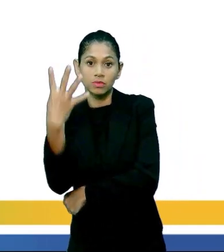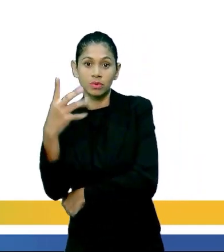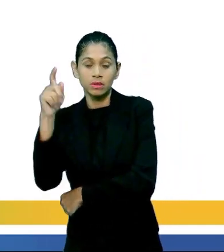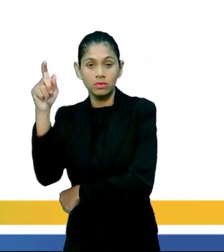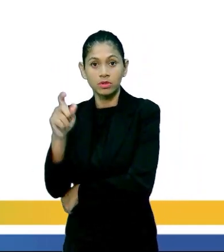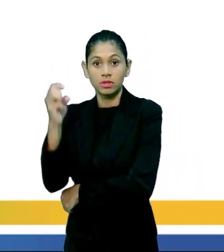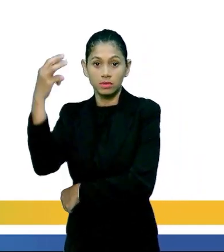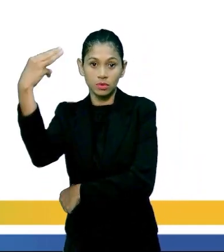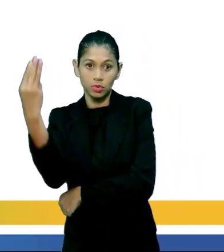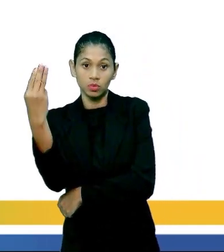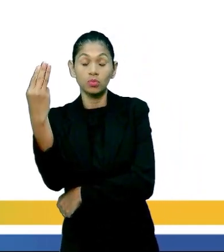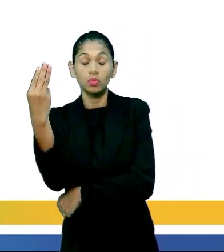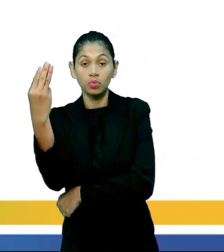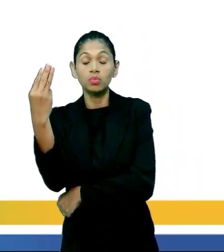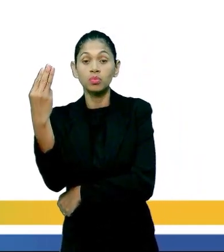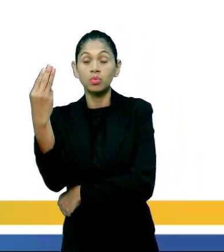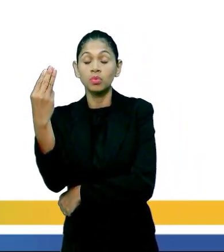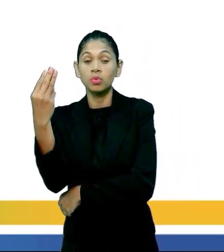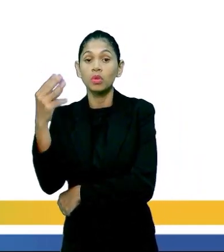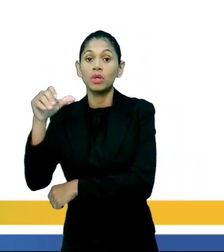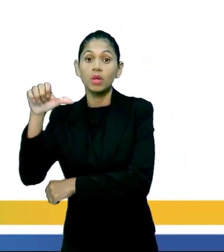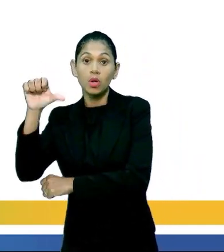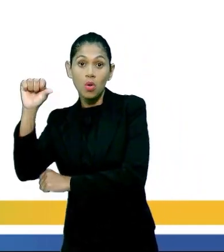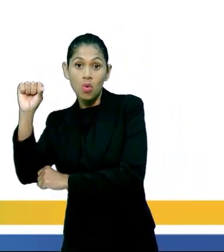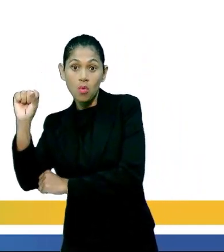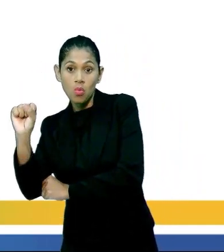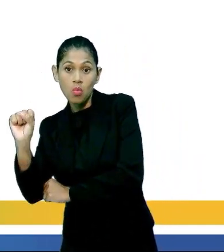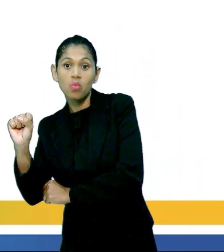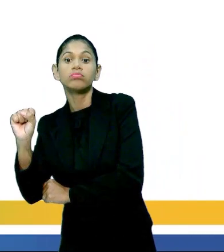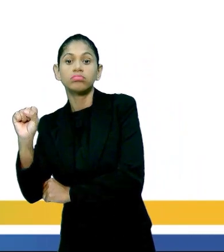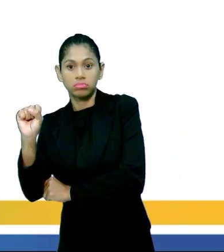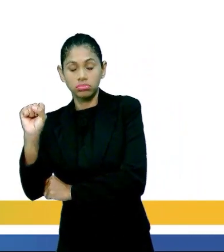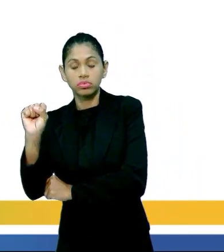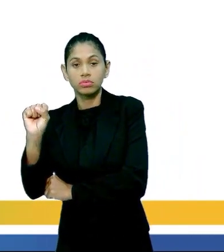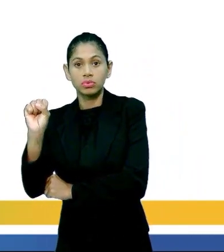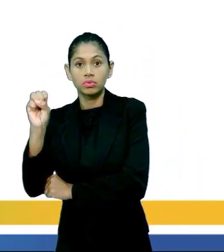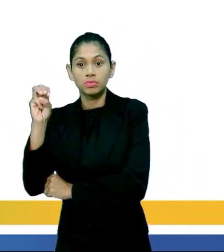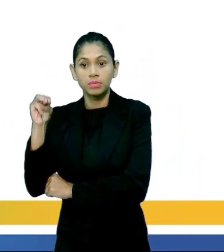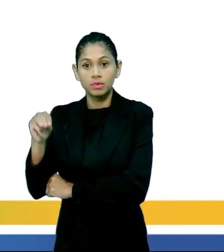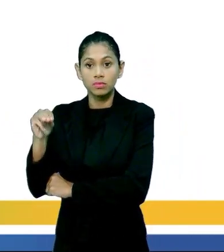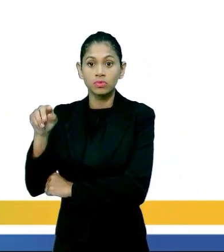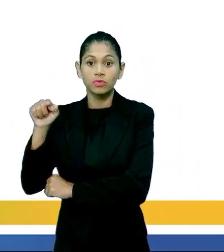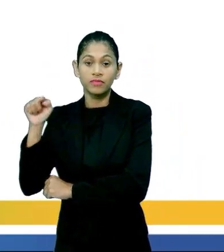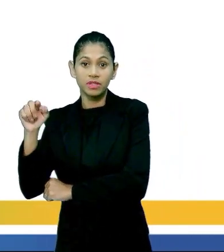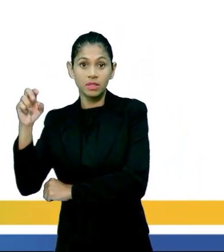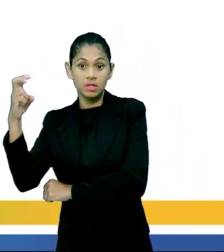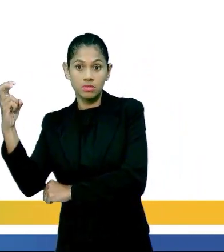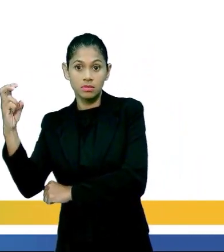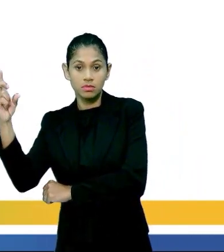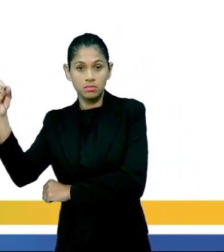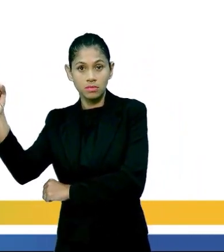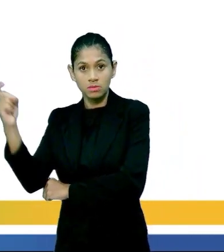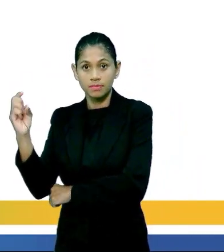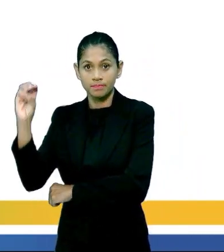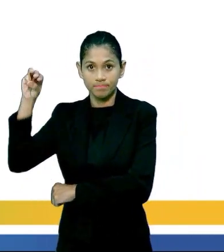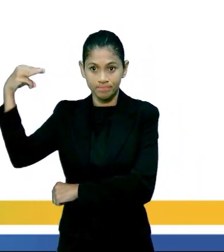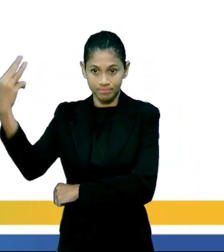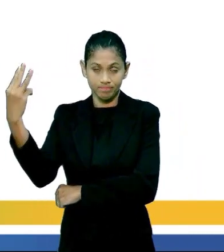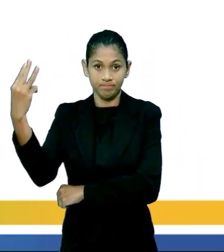a 8 minutos vezes 5x ao cubo. Vamos calcular? Vai ficar da seguinte